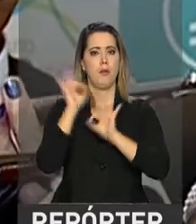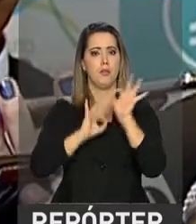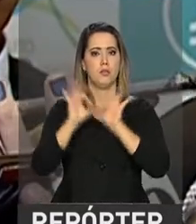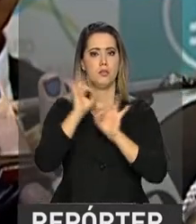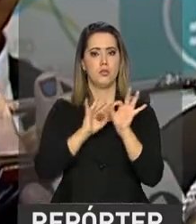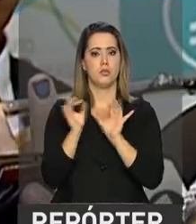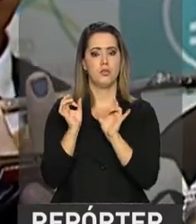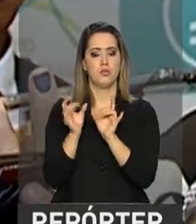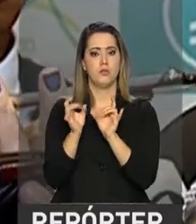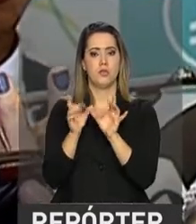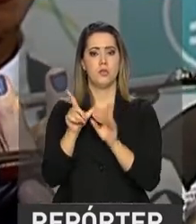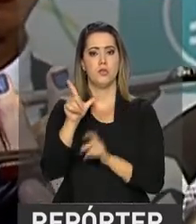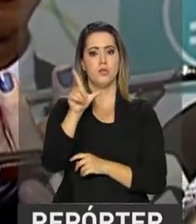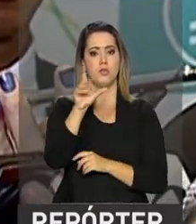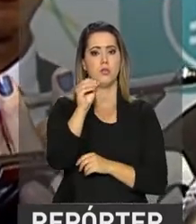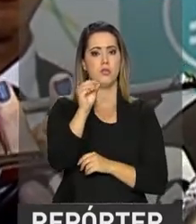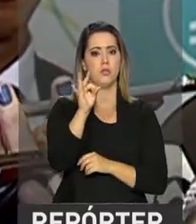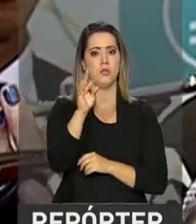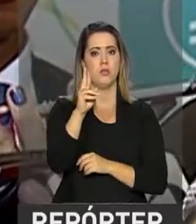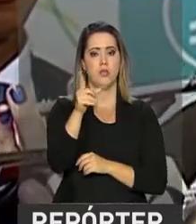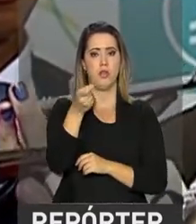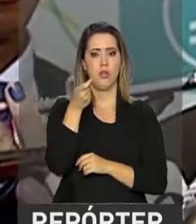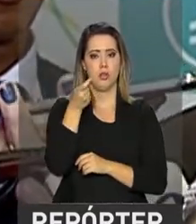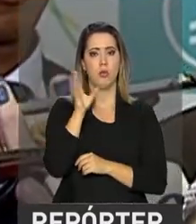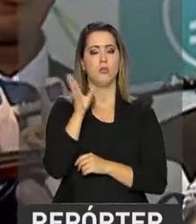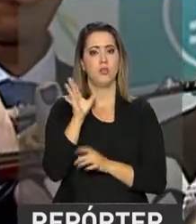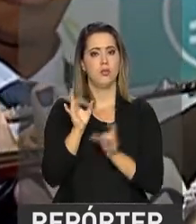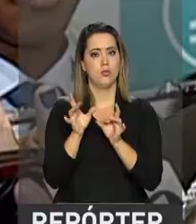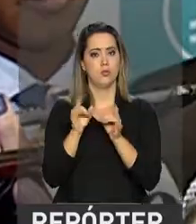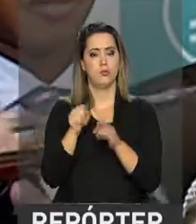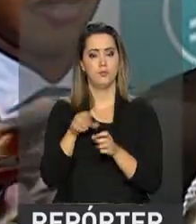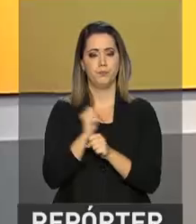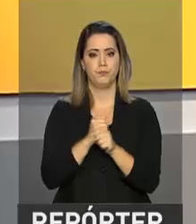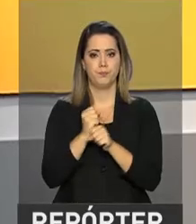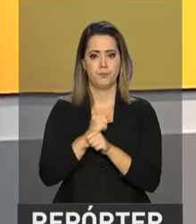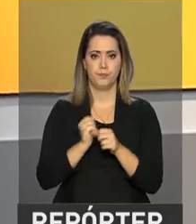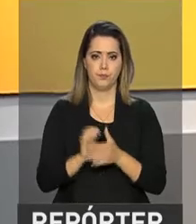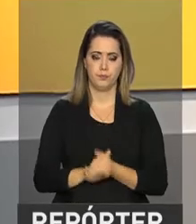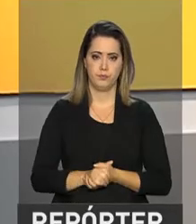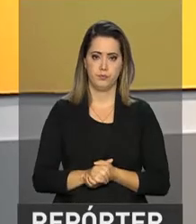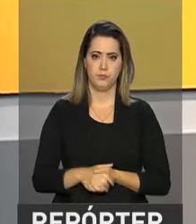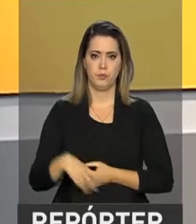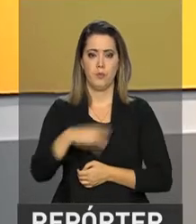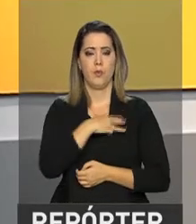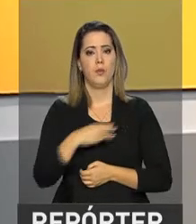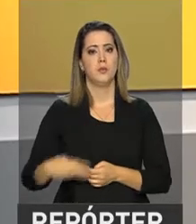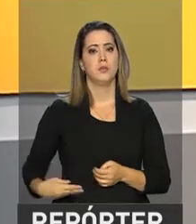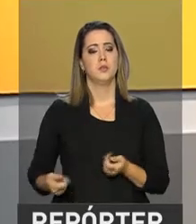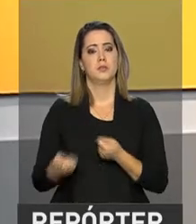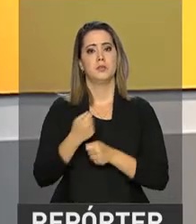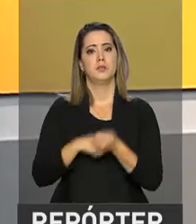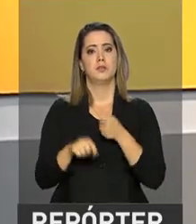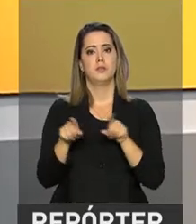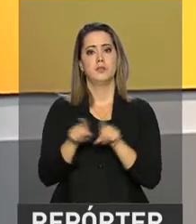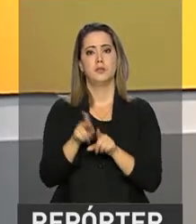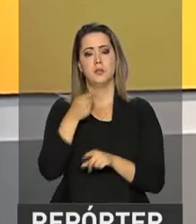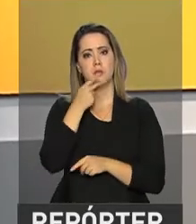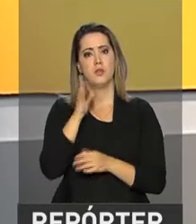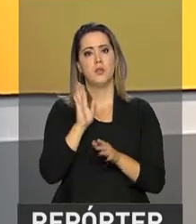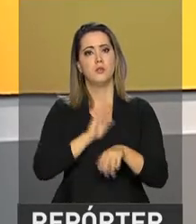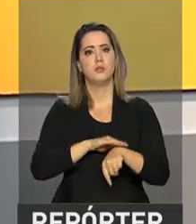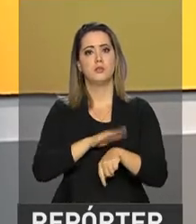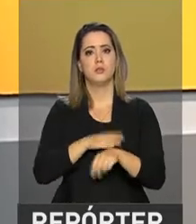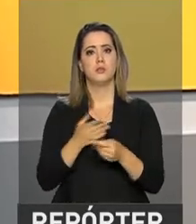possível o tex também possa ser feito durante o redação o ministro da fazenda também afirmou que o prazo